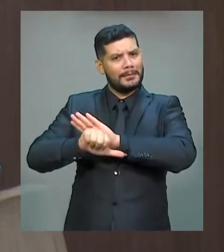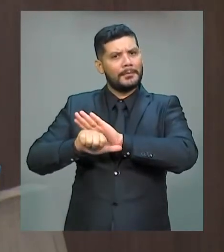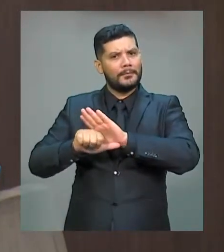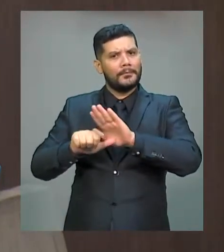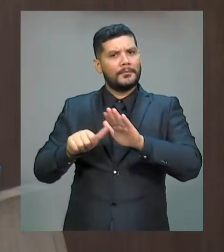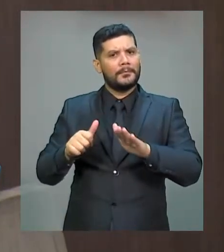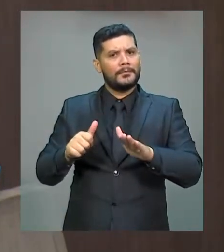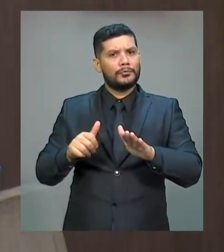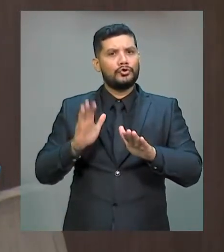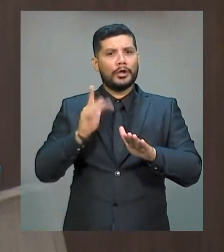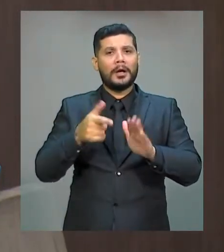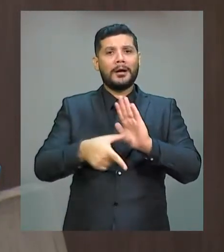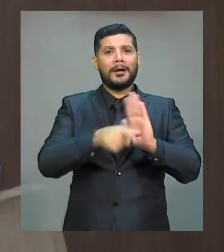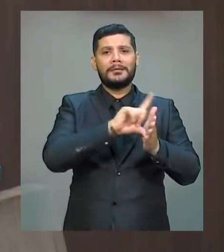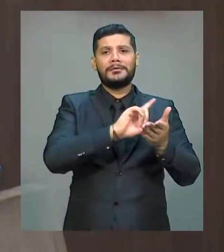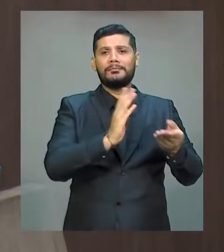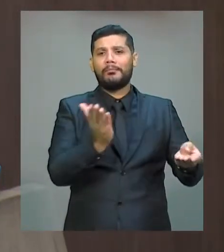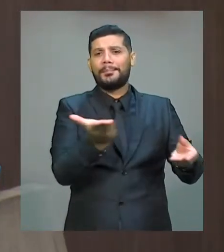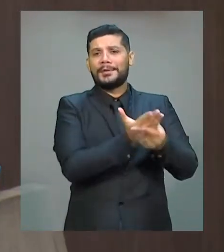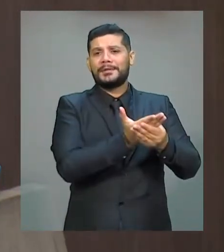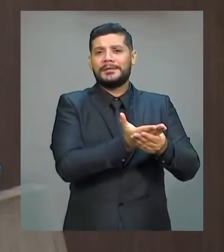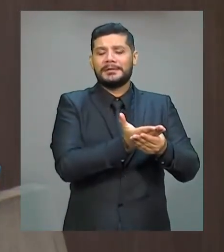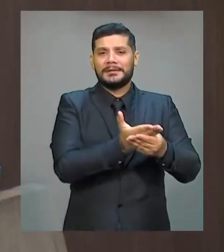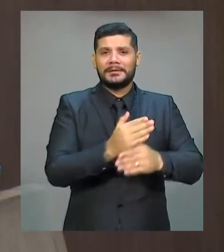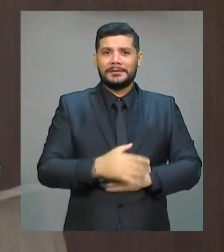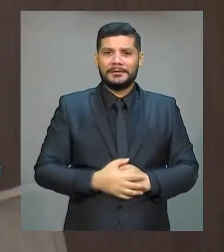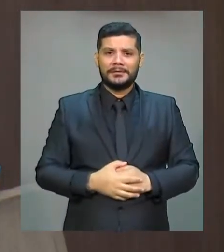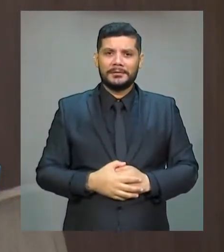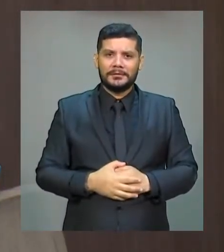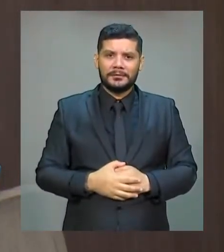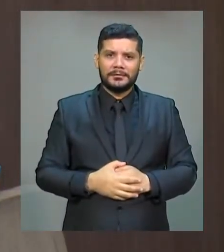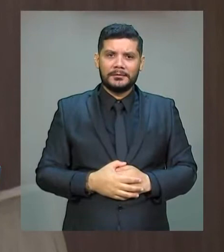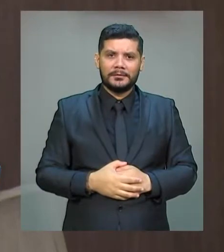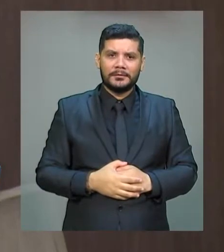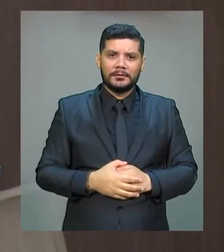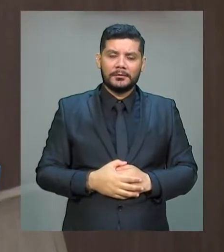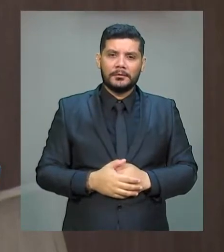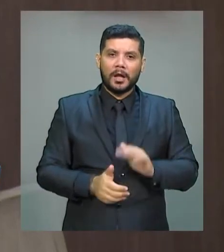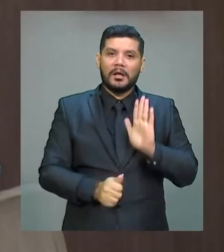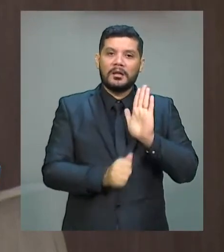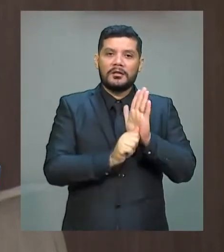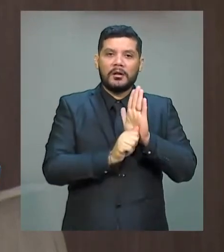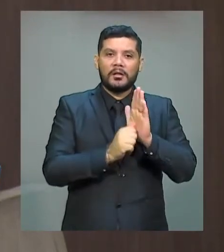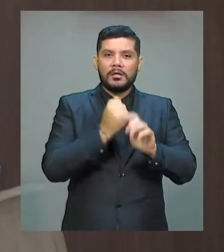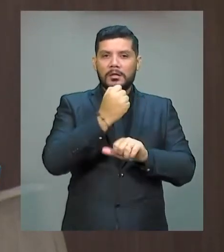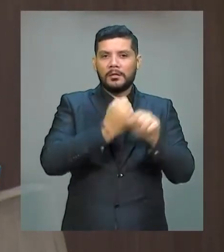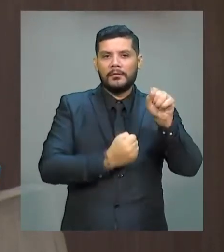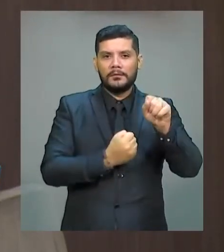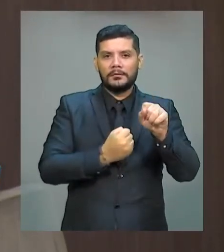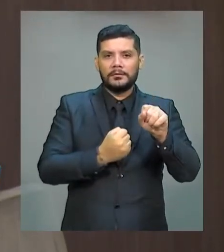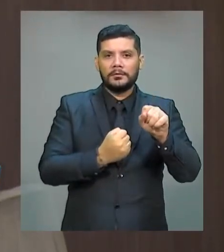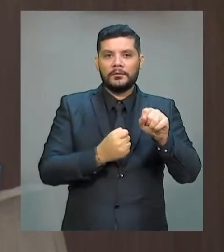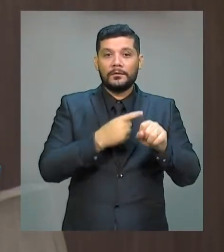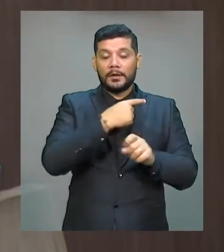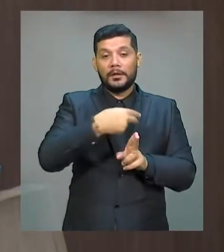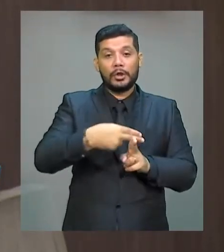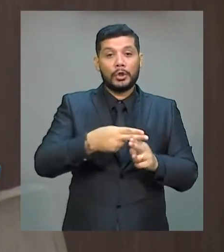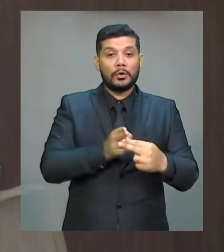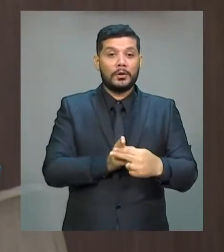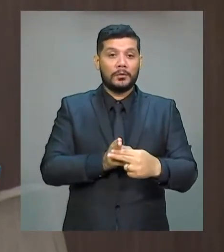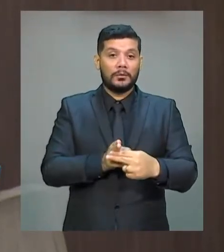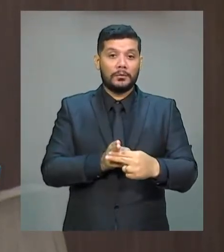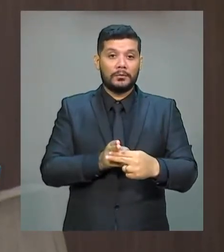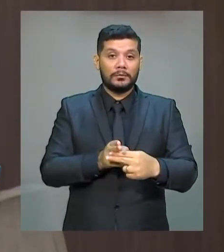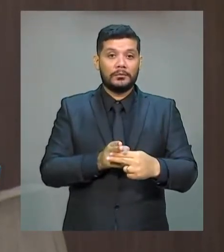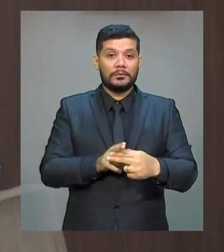sido processado por fraude de atestado médico quando era trocador de ônibus na sua